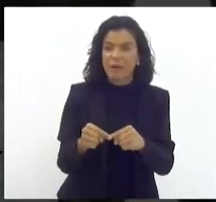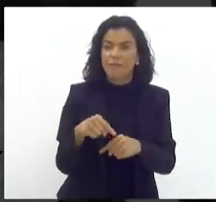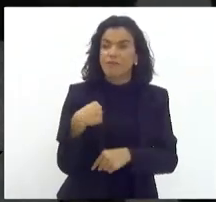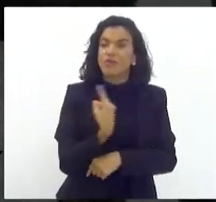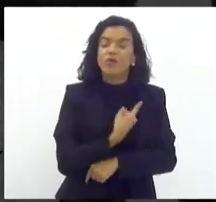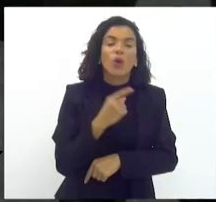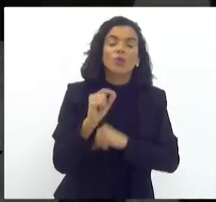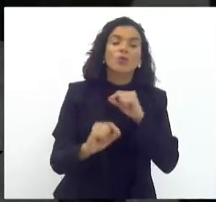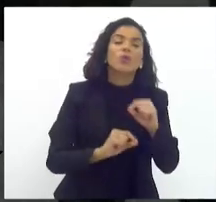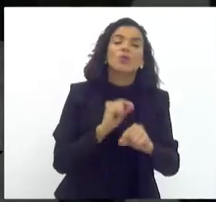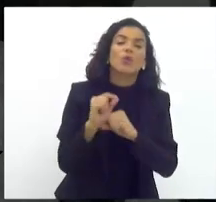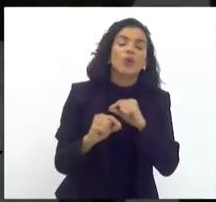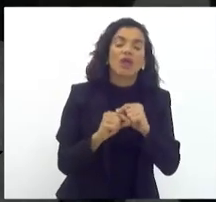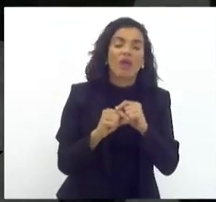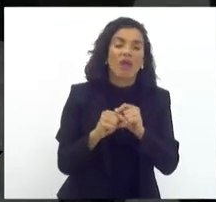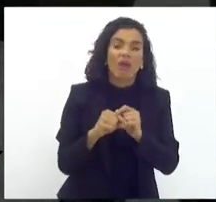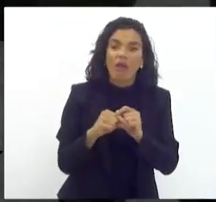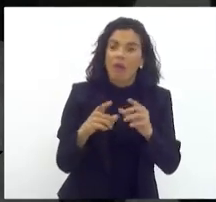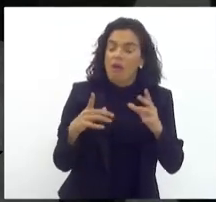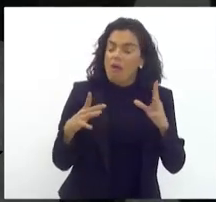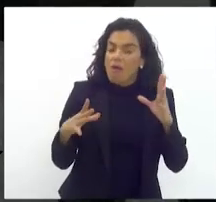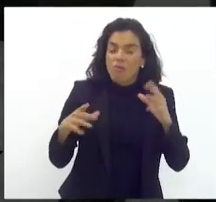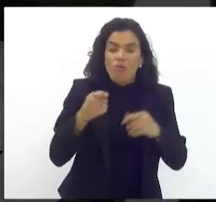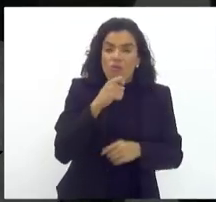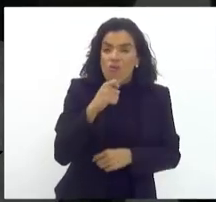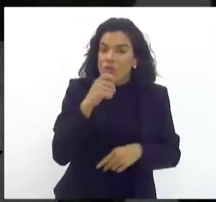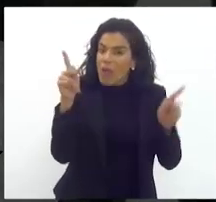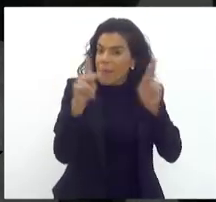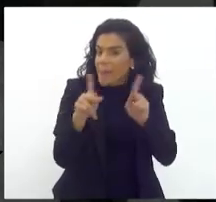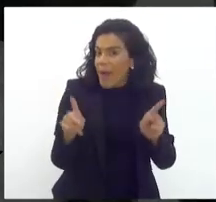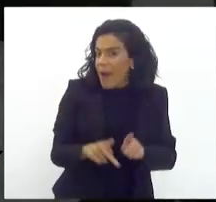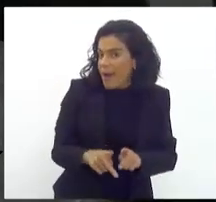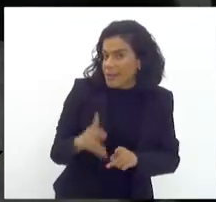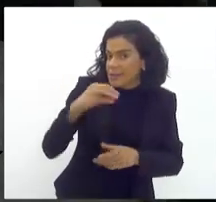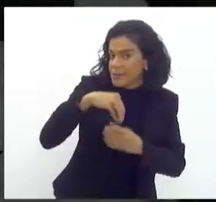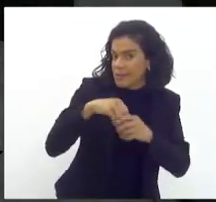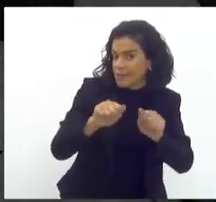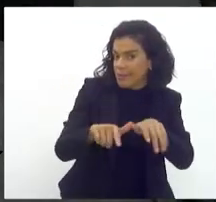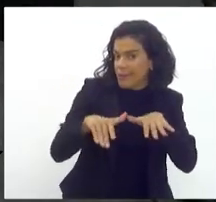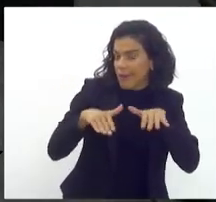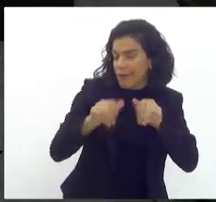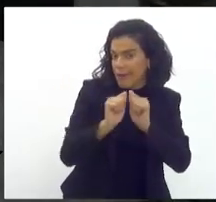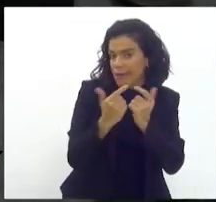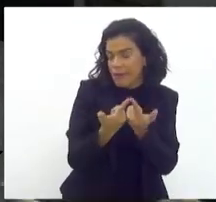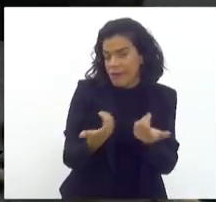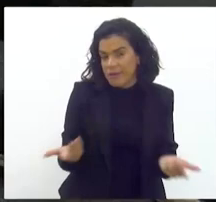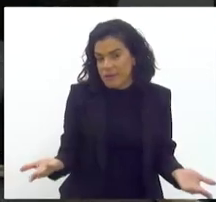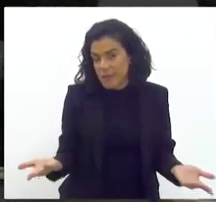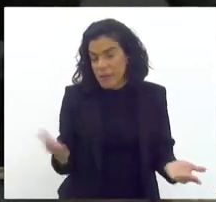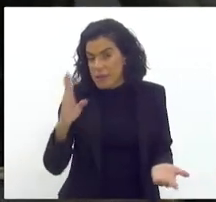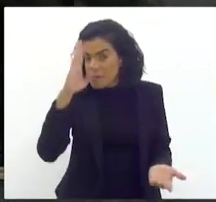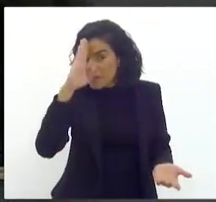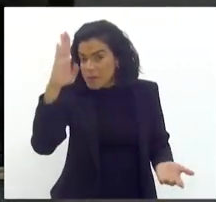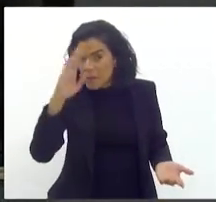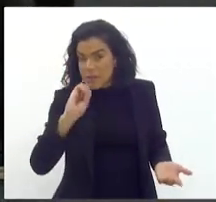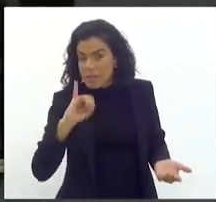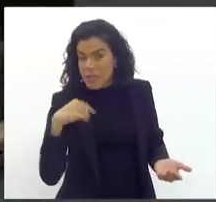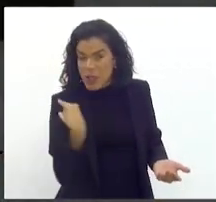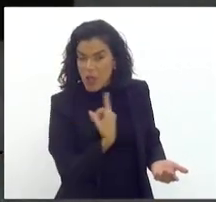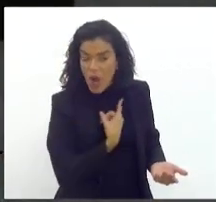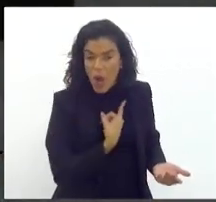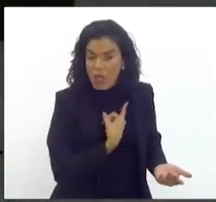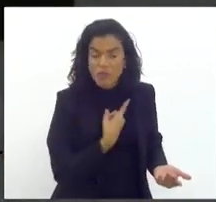trazer uma forte incredulidade para dentro da Assembleia Legislativa do Estado do Rio de Janeiro principalmente se nós